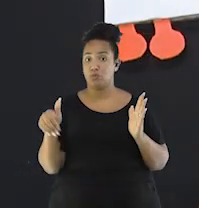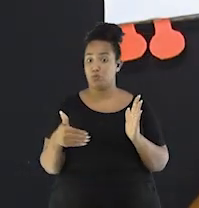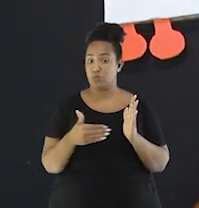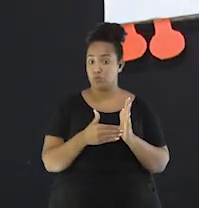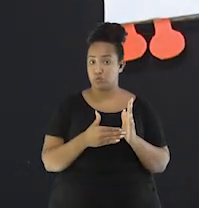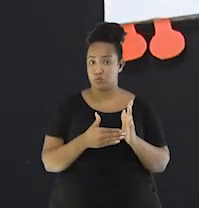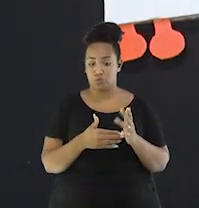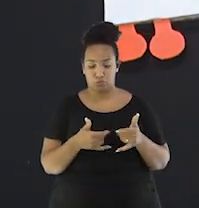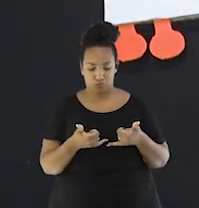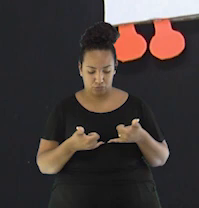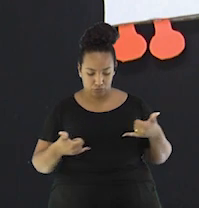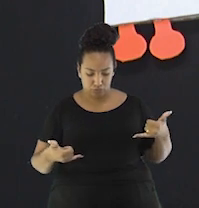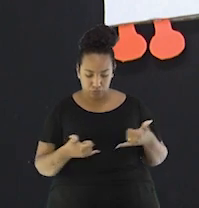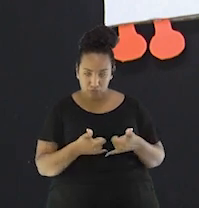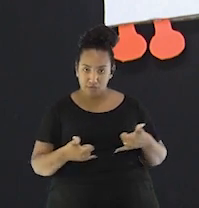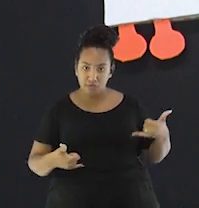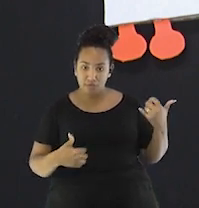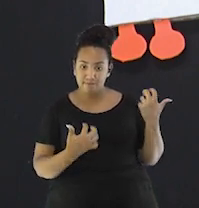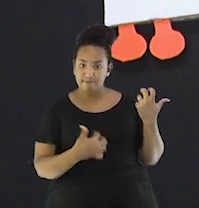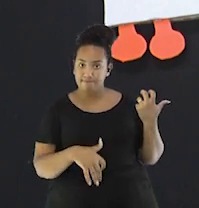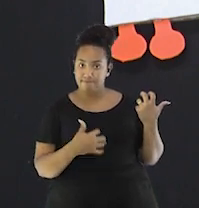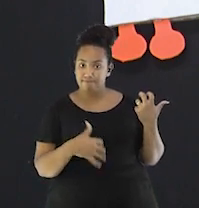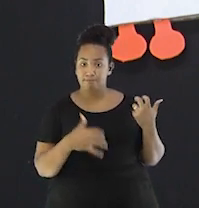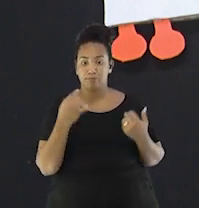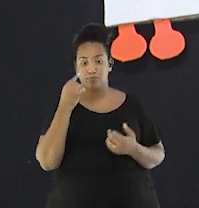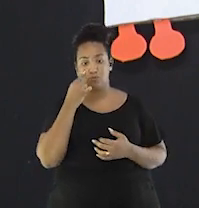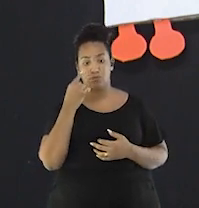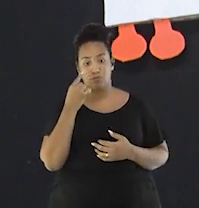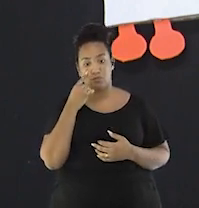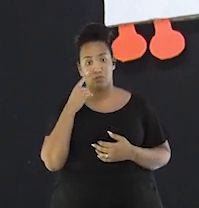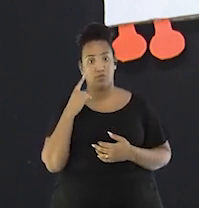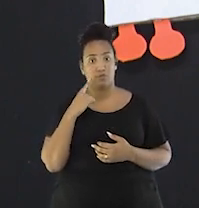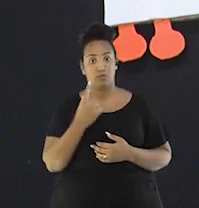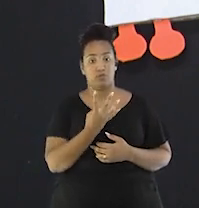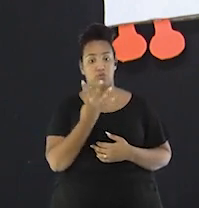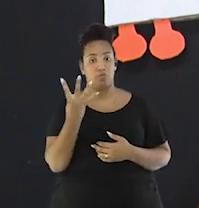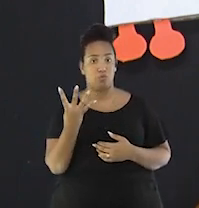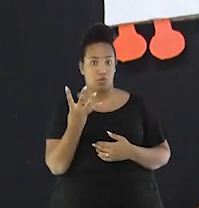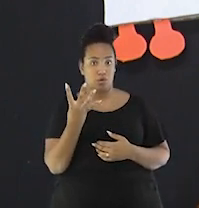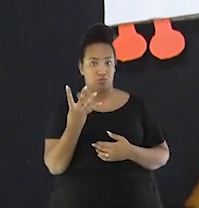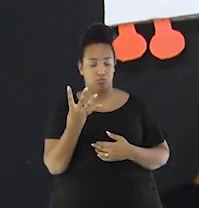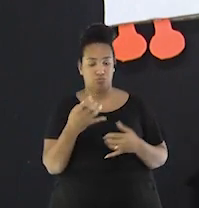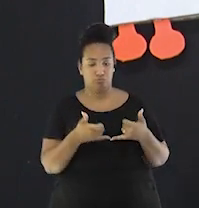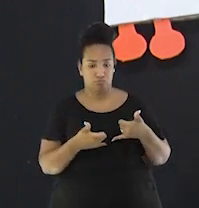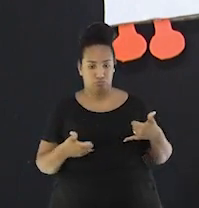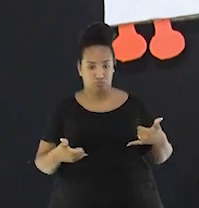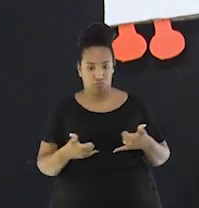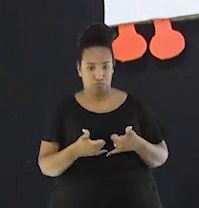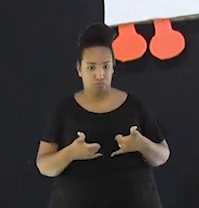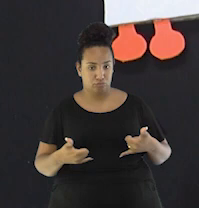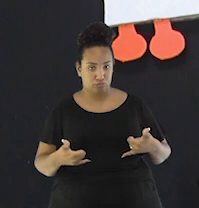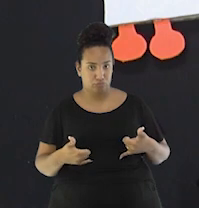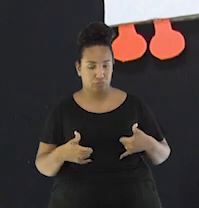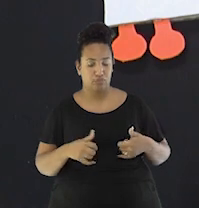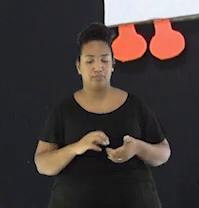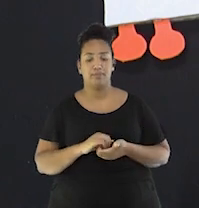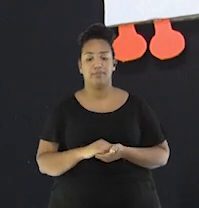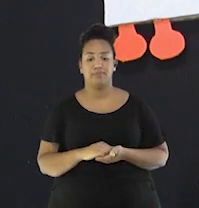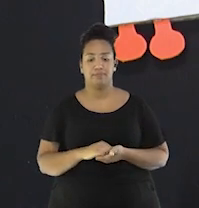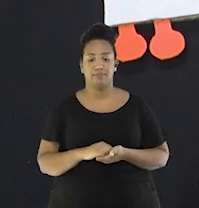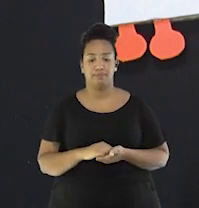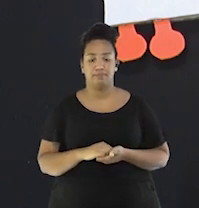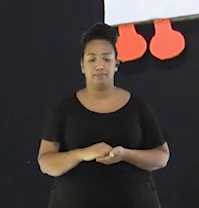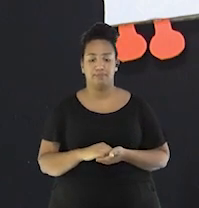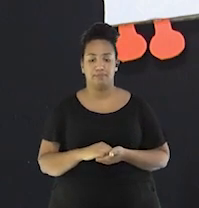Por último, vamos colar as cordas. Eu fiz 2 tiras com 4 furos, uma para cada corda. E coloquei um elástico. Como